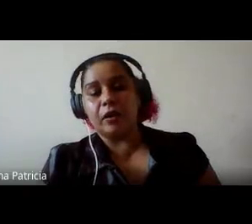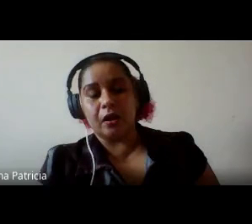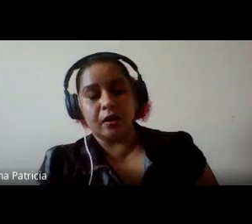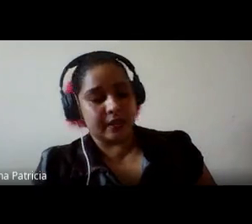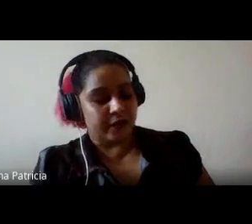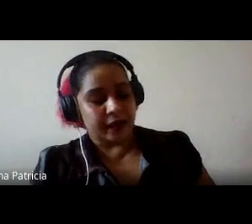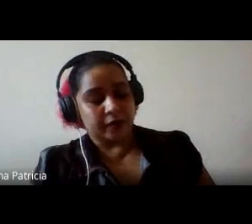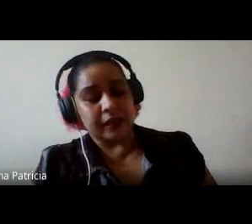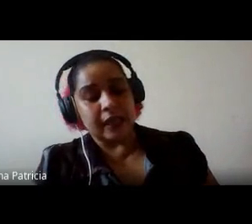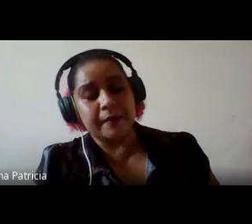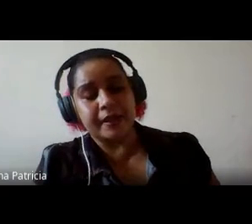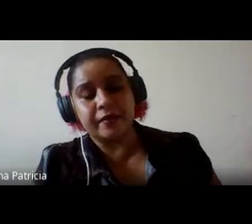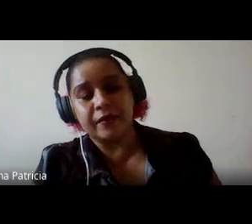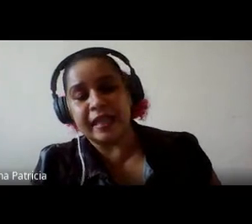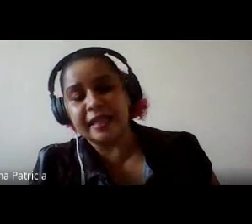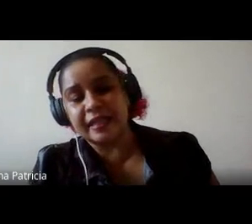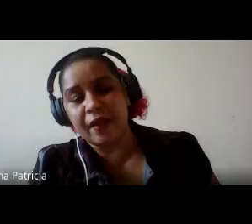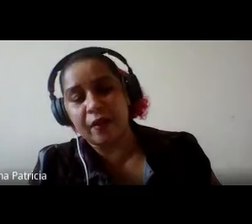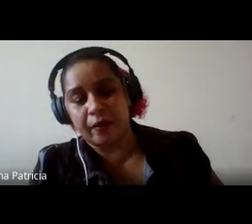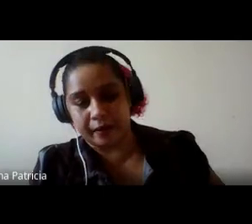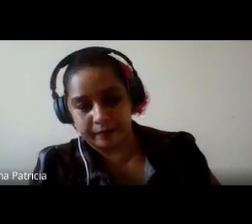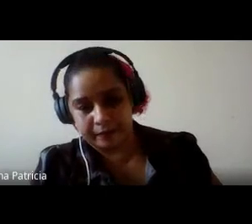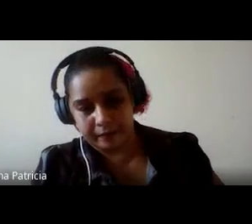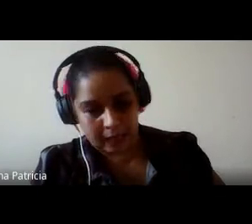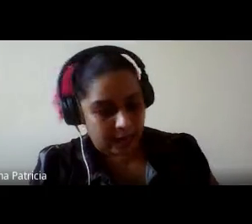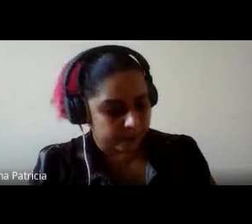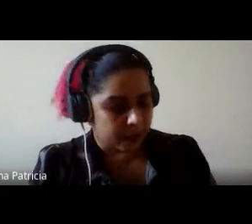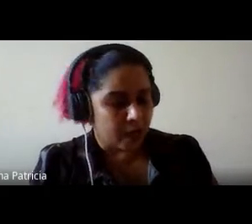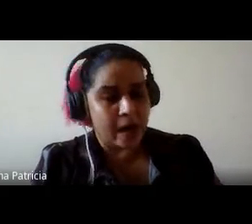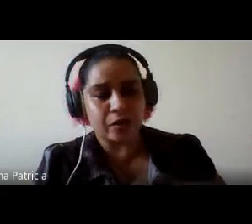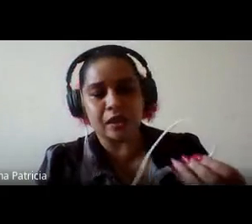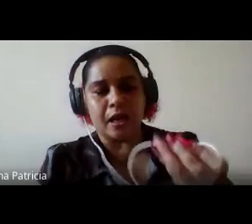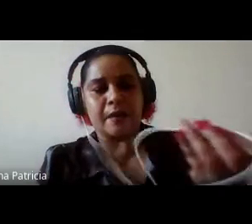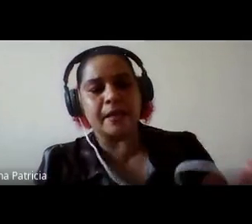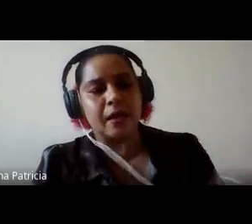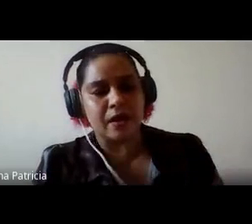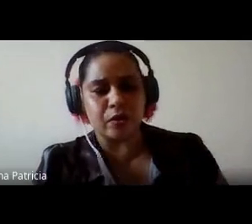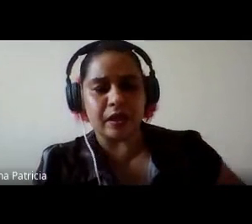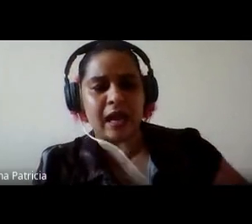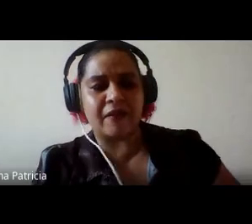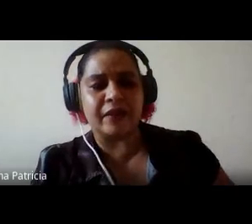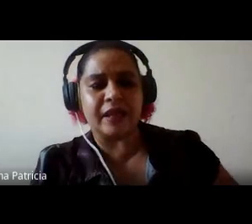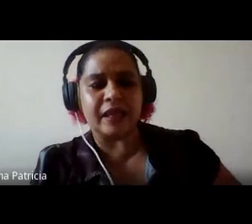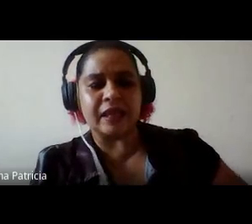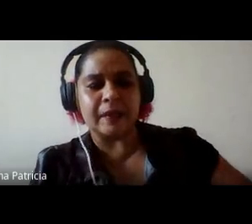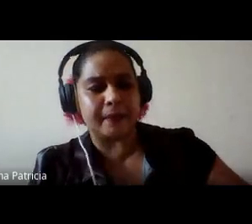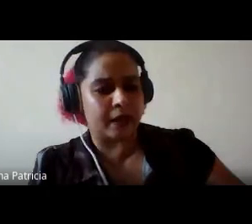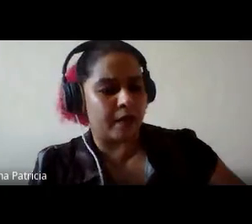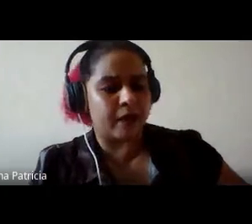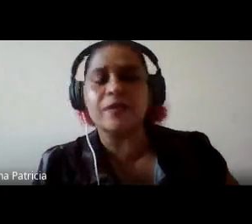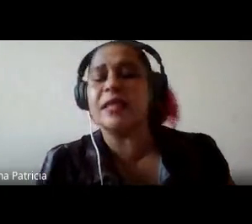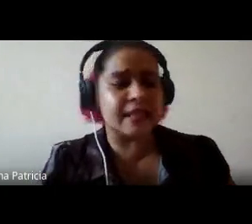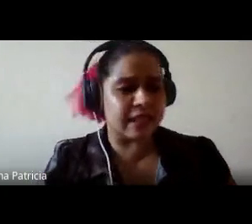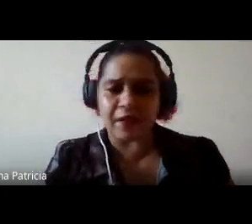É outra coisa que eu falo. Em Libras, você tem que ser sem vergonha, tá? Eu acho que só em Libras não. Acho que na vida, para aprender